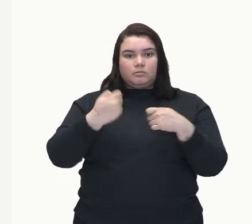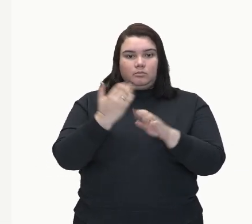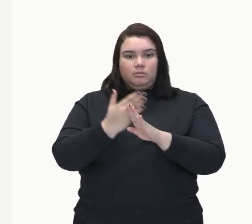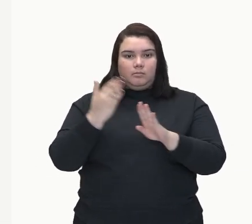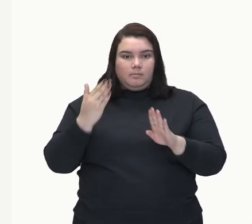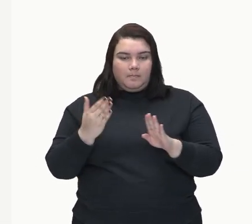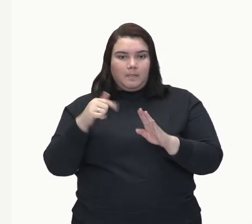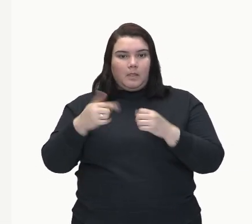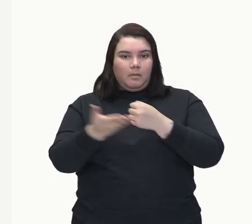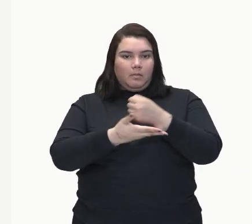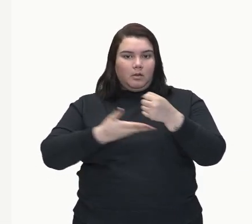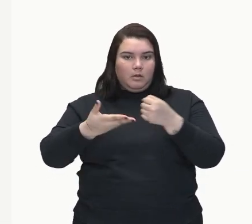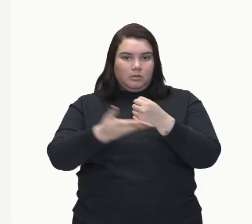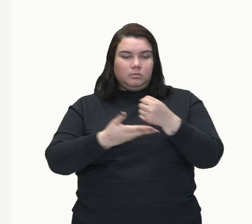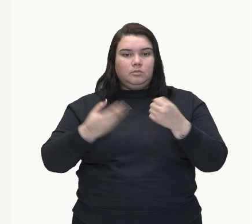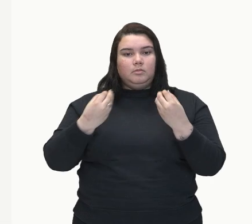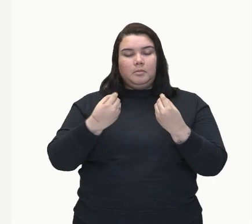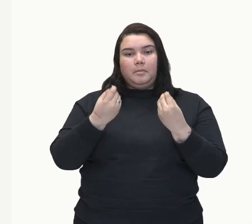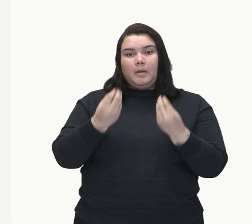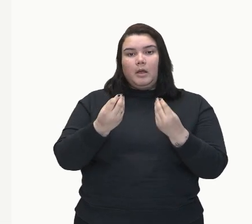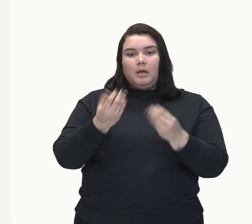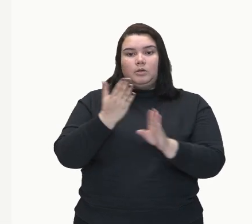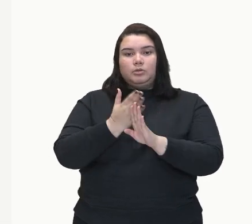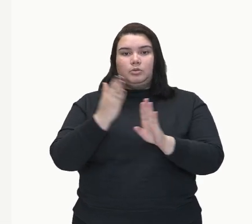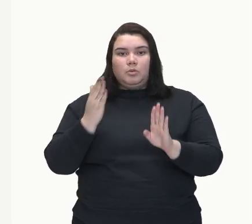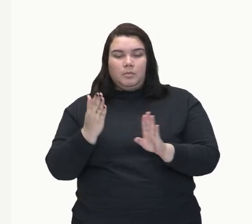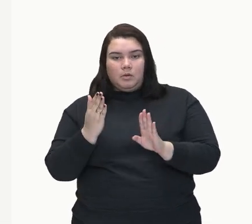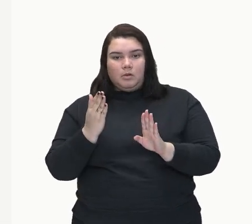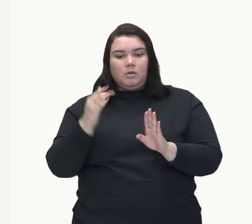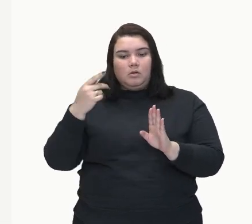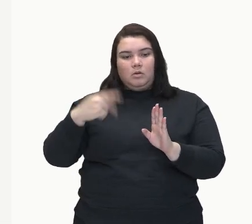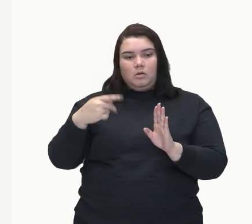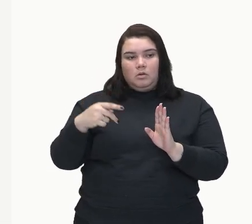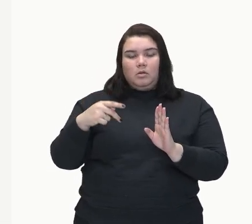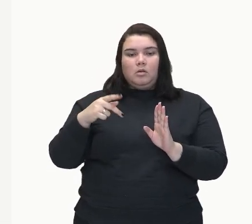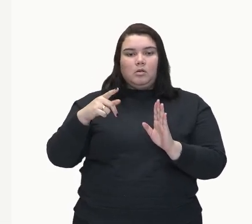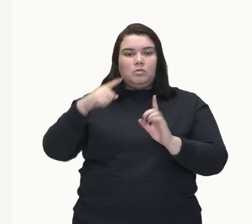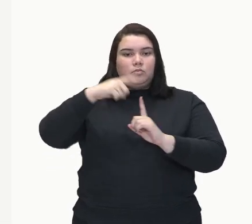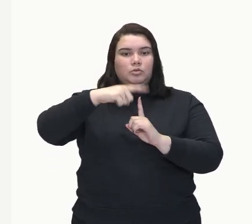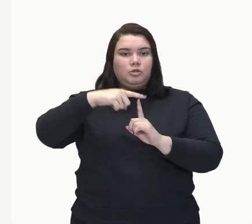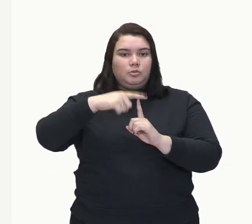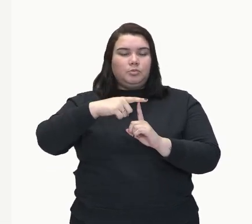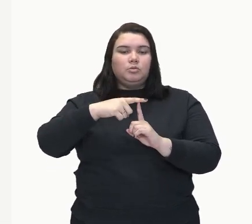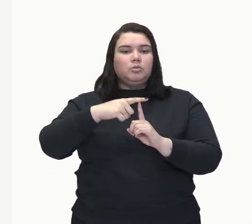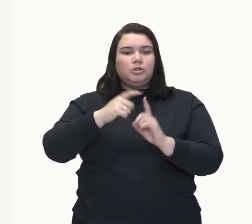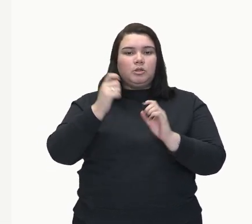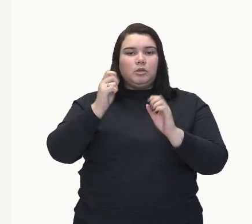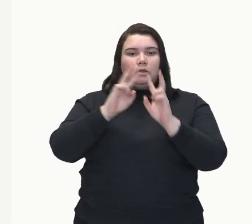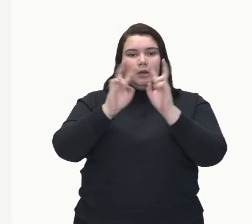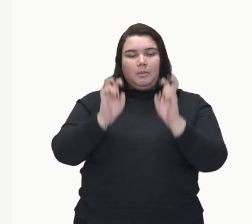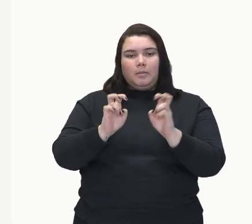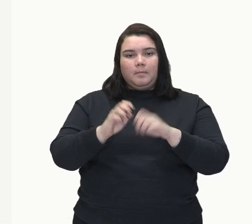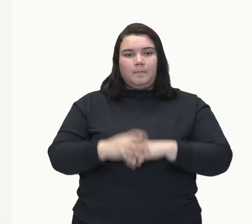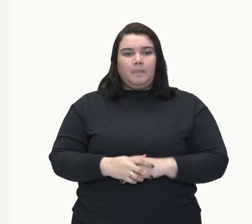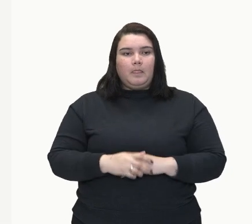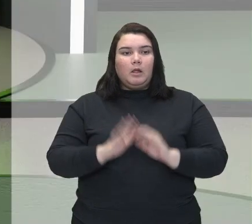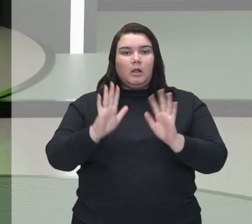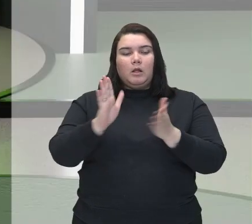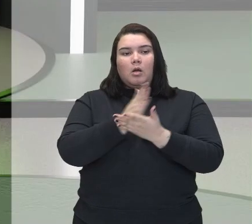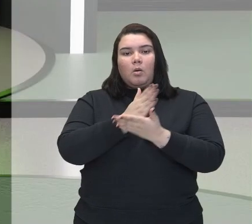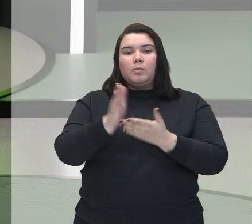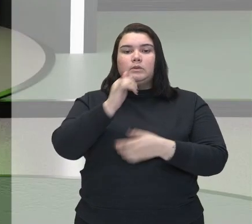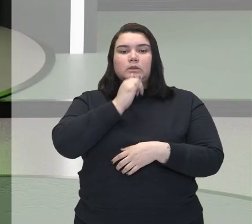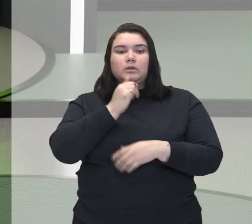básico que a gente precisa identificar aqui na isomeria óptica. Então, eu trouxe para vocês alguns